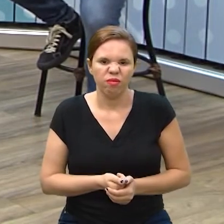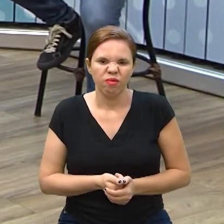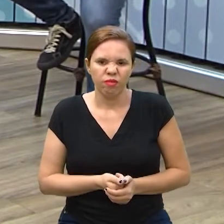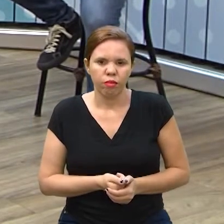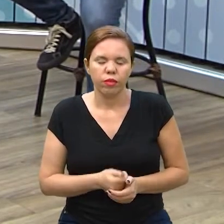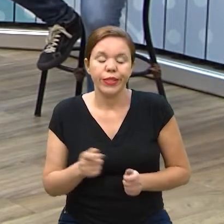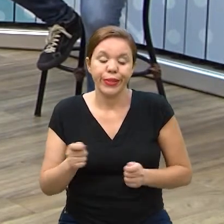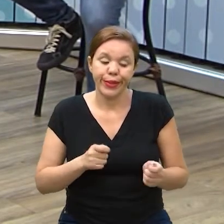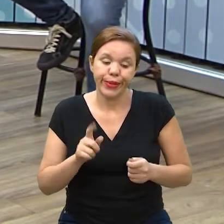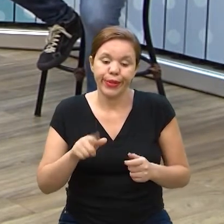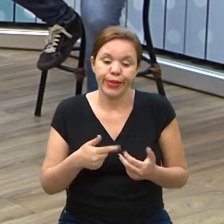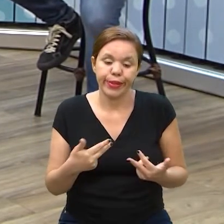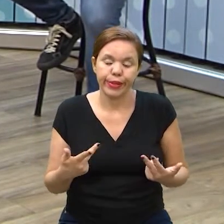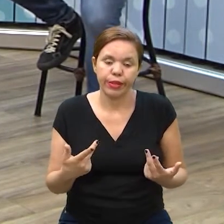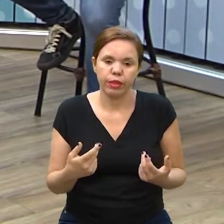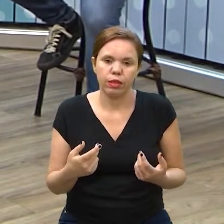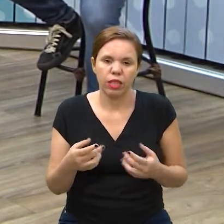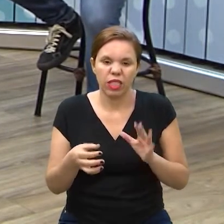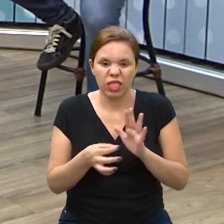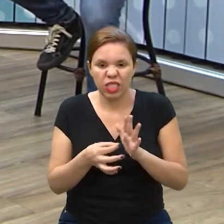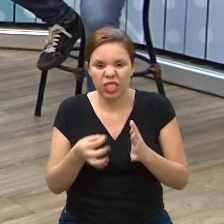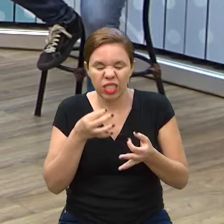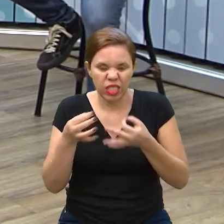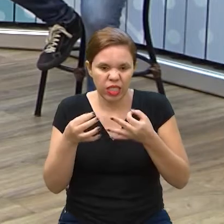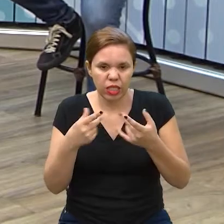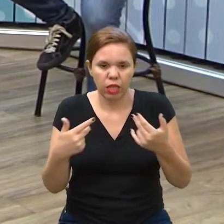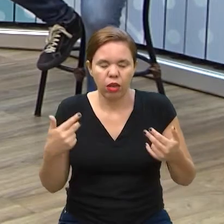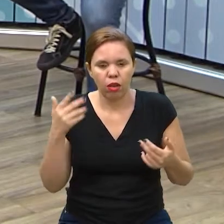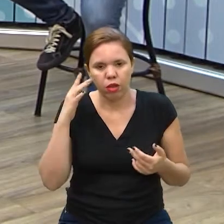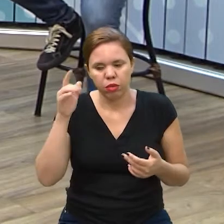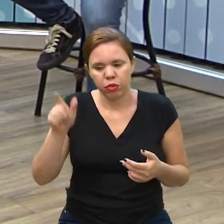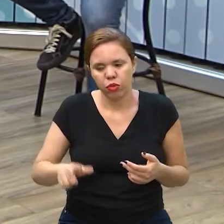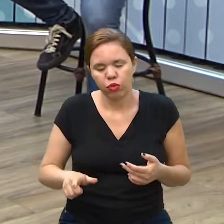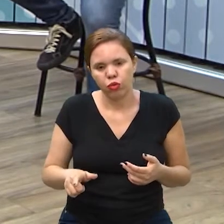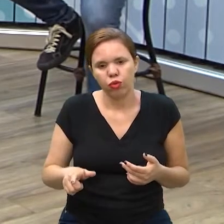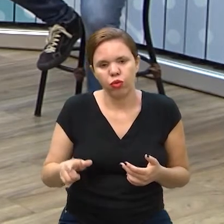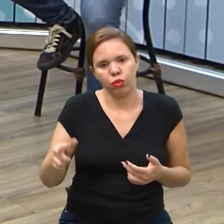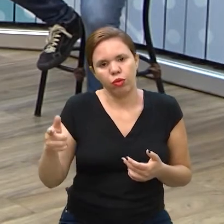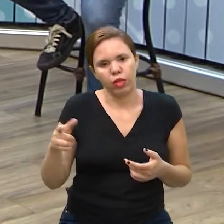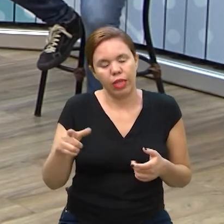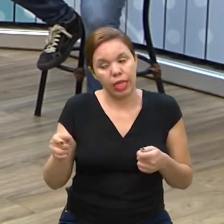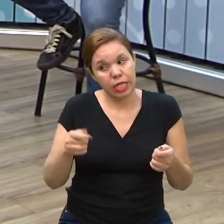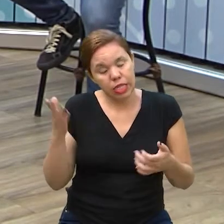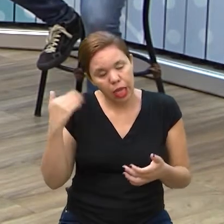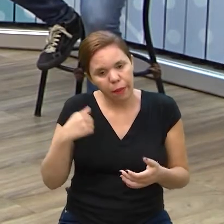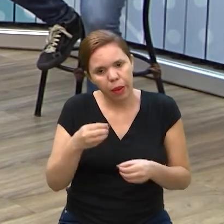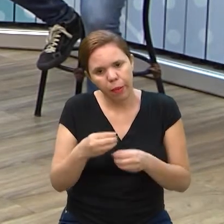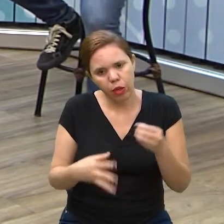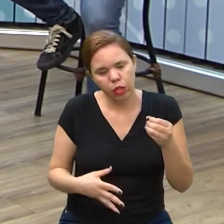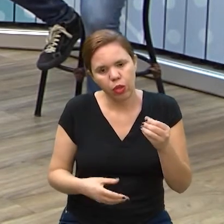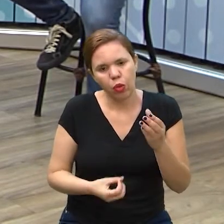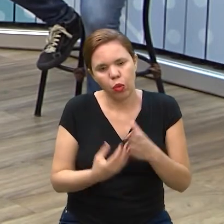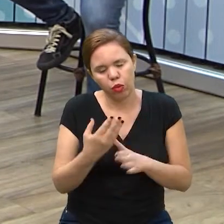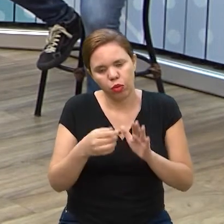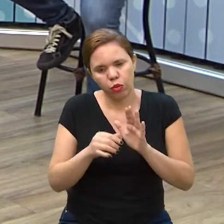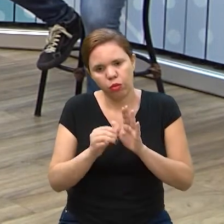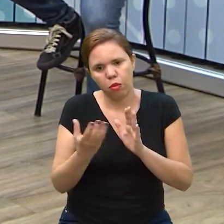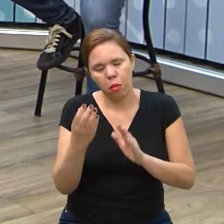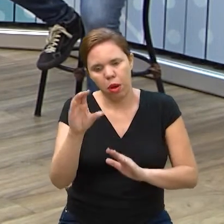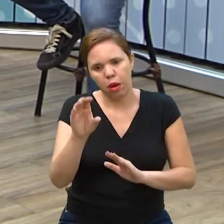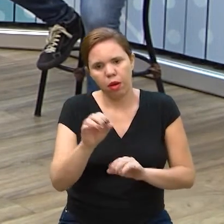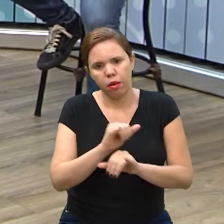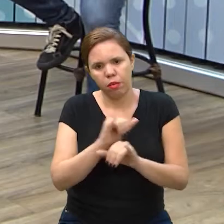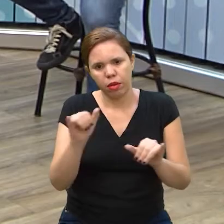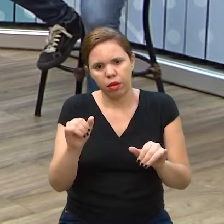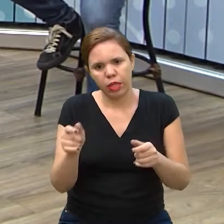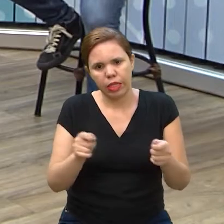cerimônia. E aí tem que lidar com isso também. Tem uma série de situações que eu acho que o influenciador ele vai ter que lidar, né? Como ele é um produtor de conteúdo, ele tem que estar